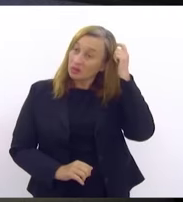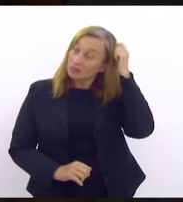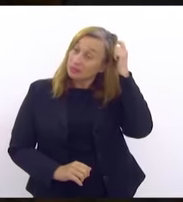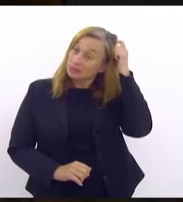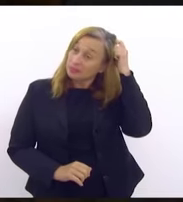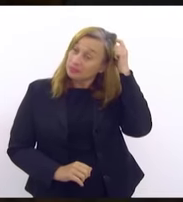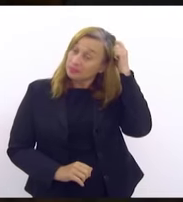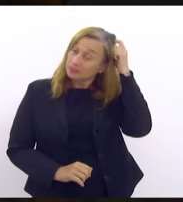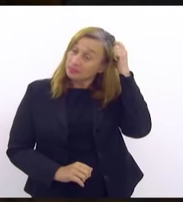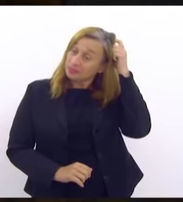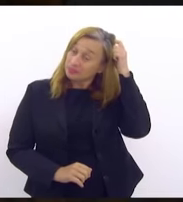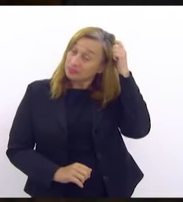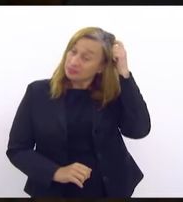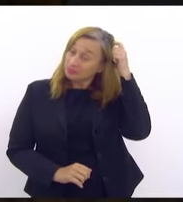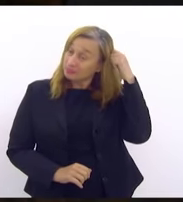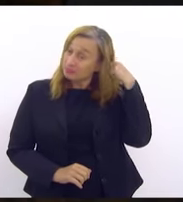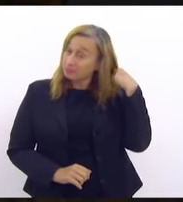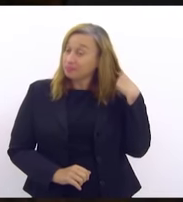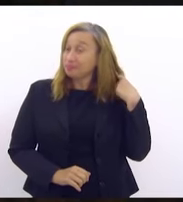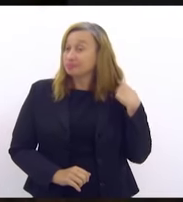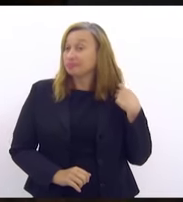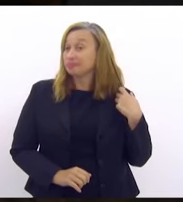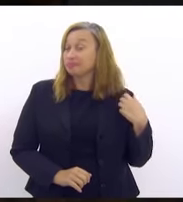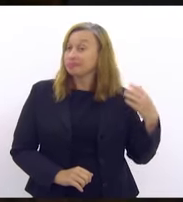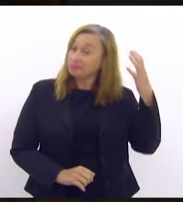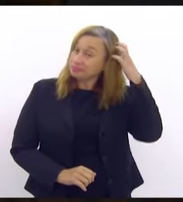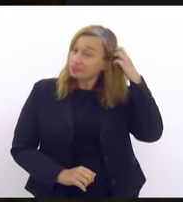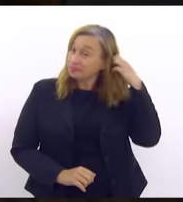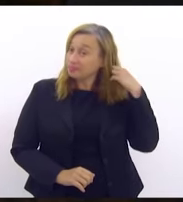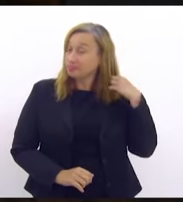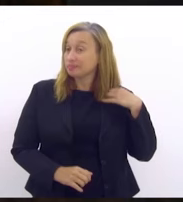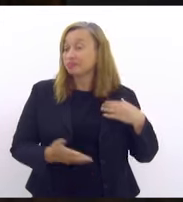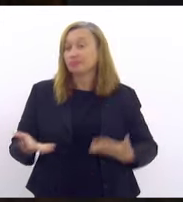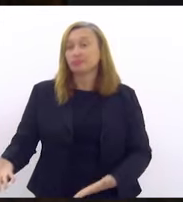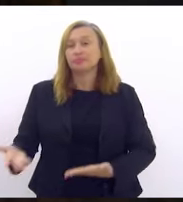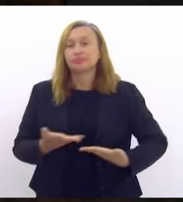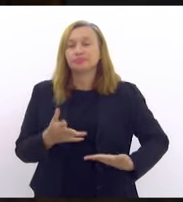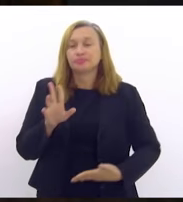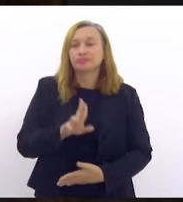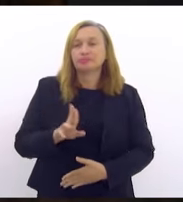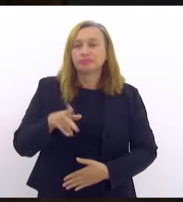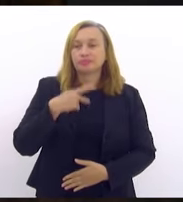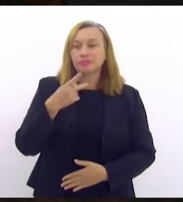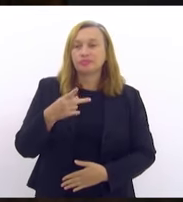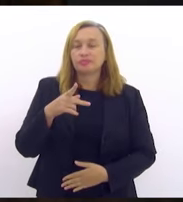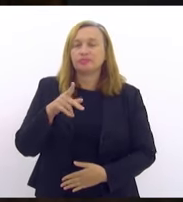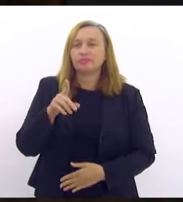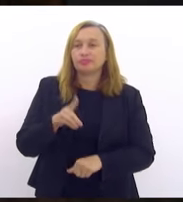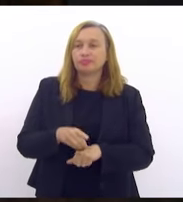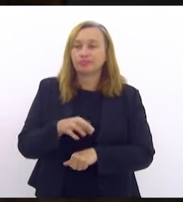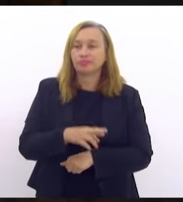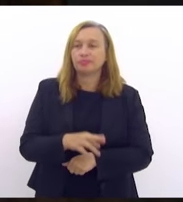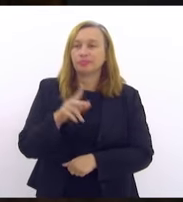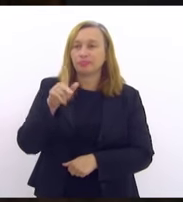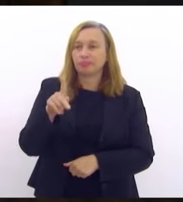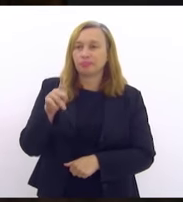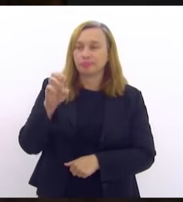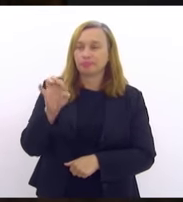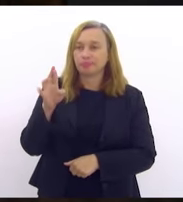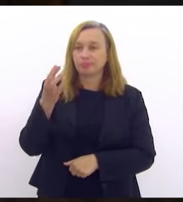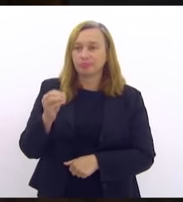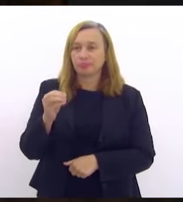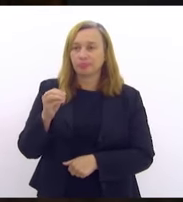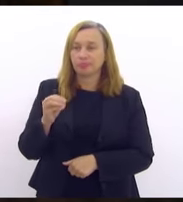noite convido para fazer uso da palavra o Dr Pedro Gomes de Oliveira presidente da OAB